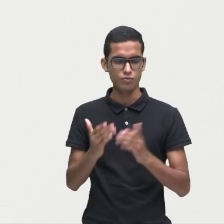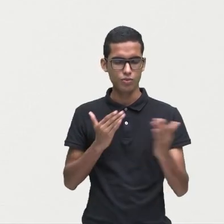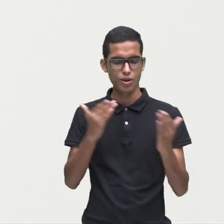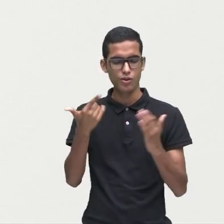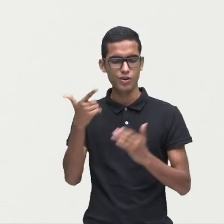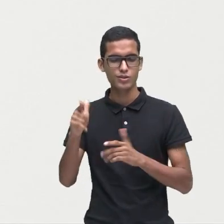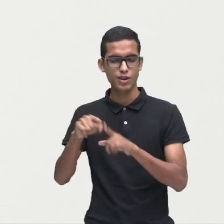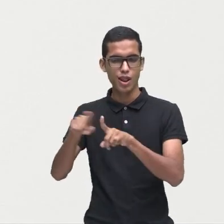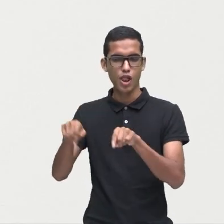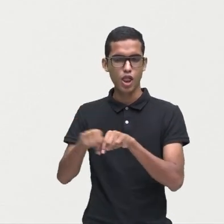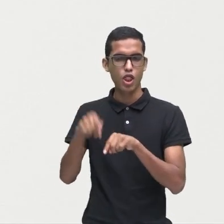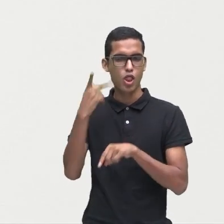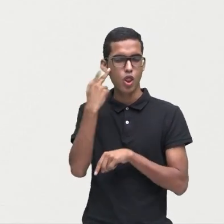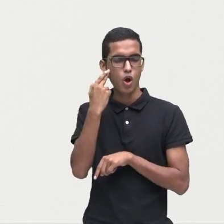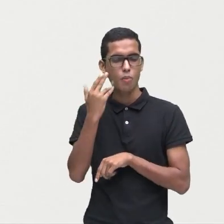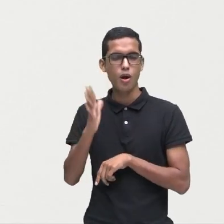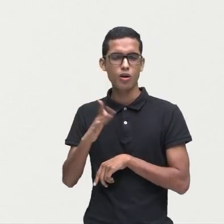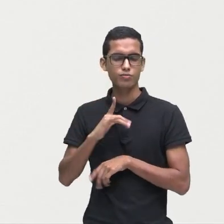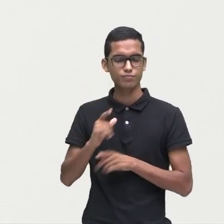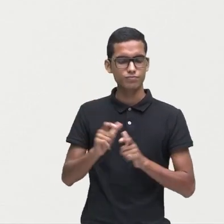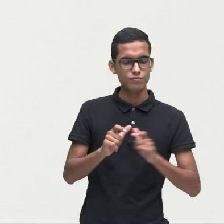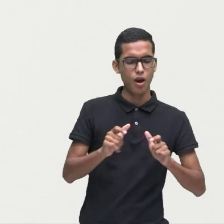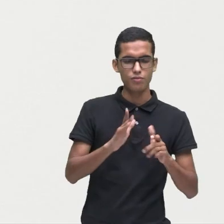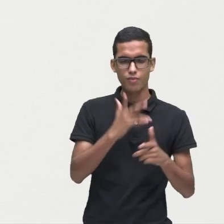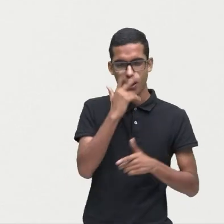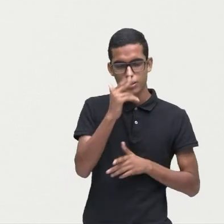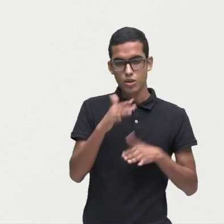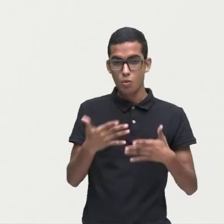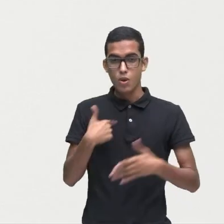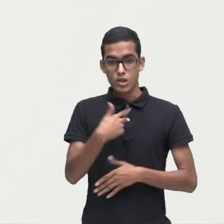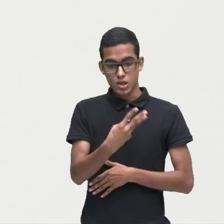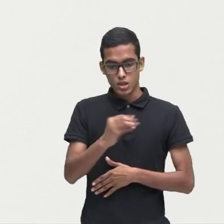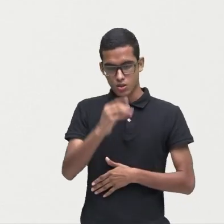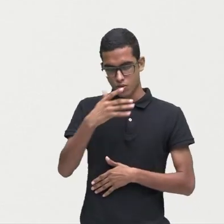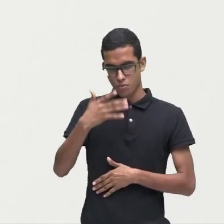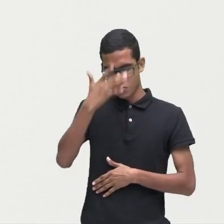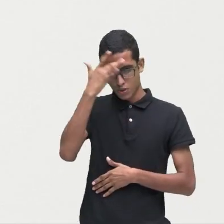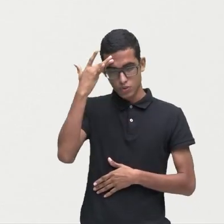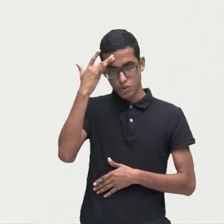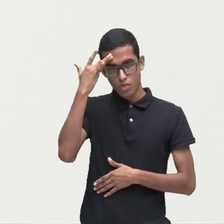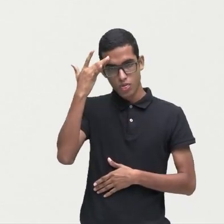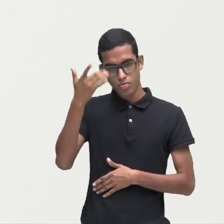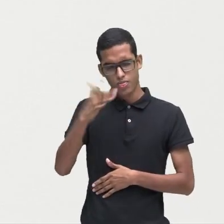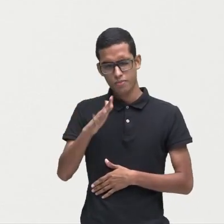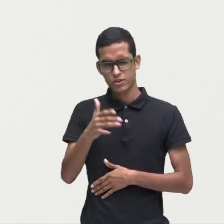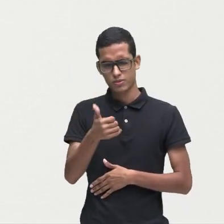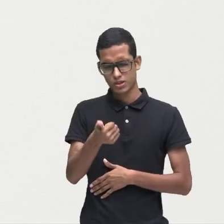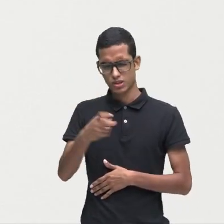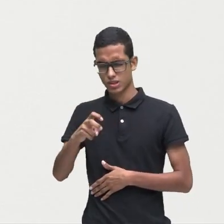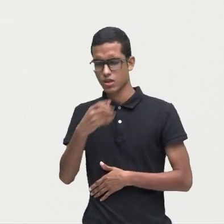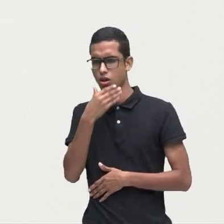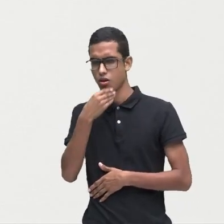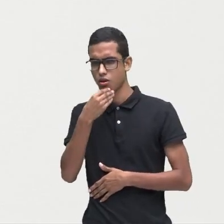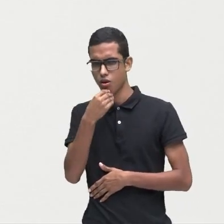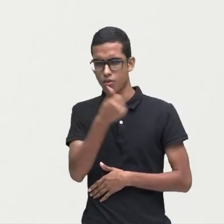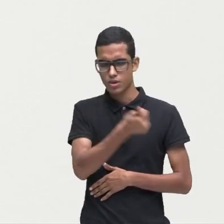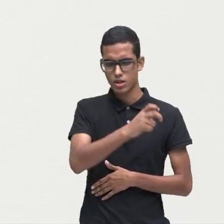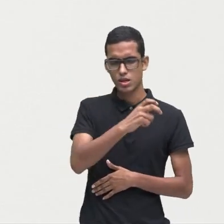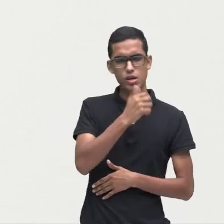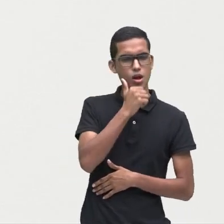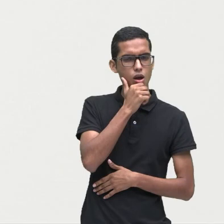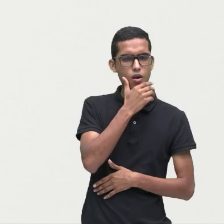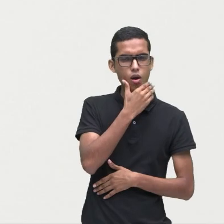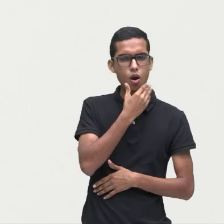normais. Dessas 30 pessoas, nós temos nessa sala de aula 15 homens e 15 mulheres, tá?